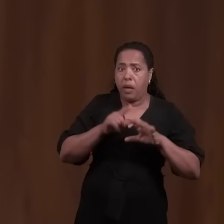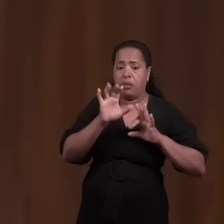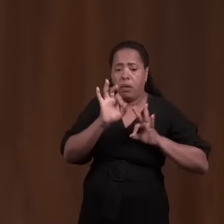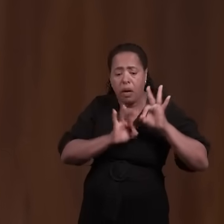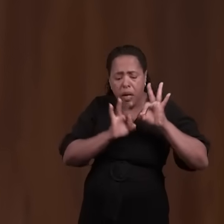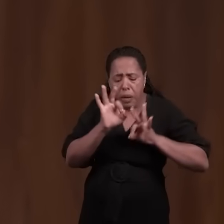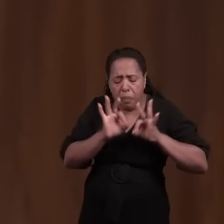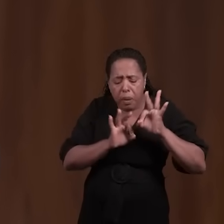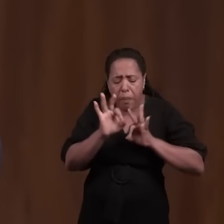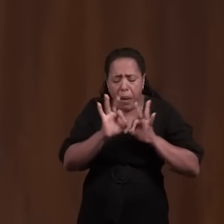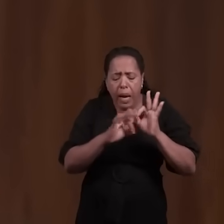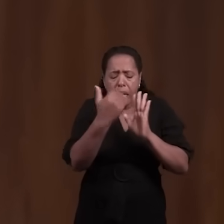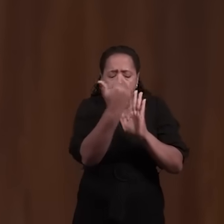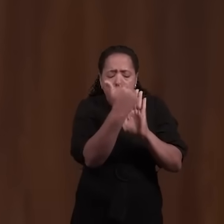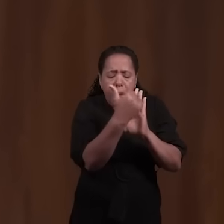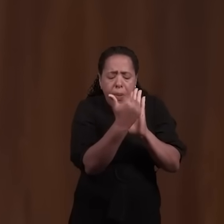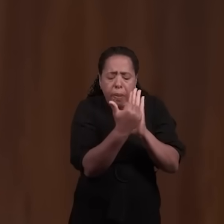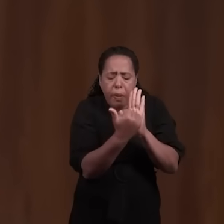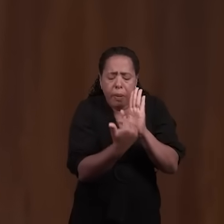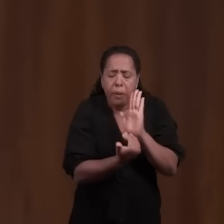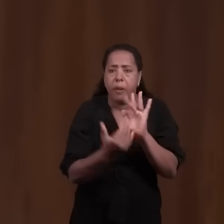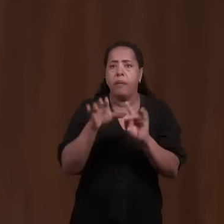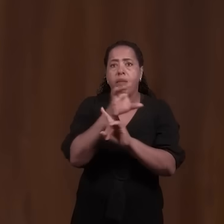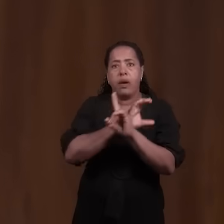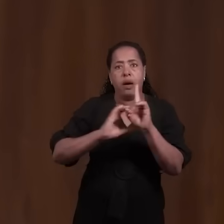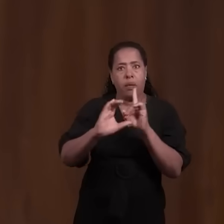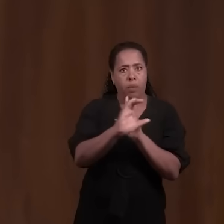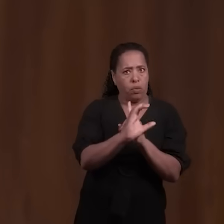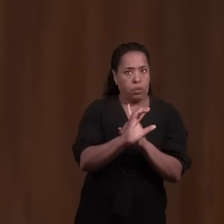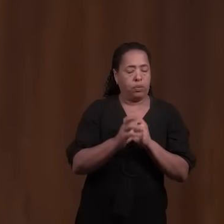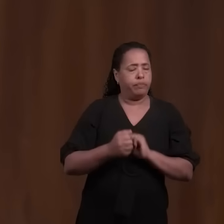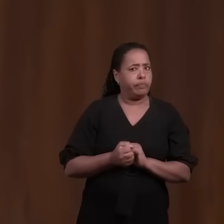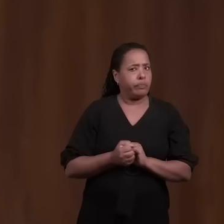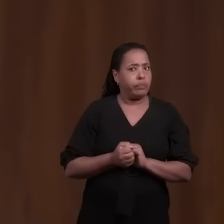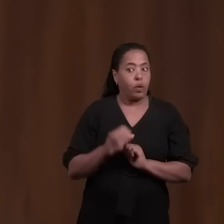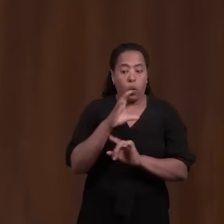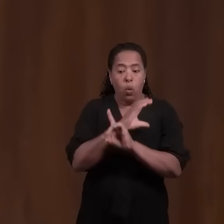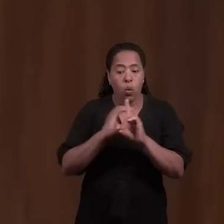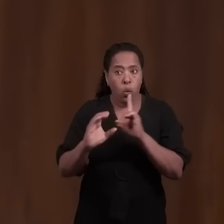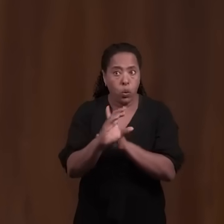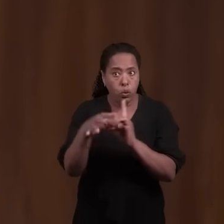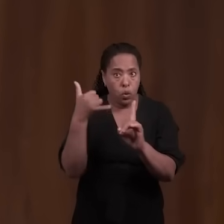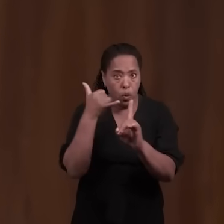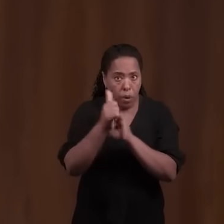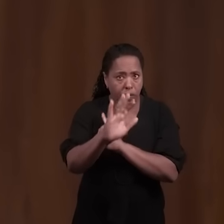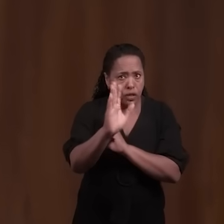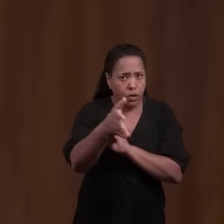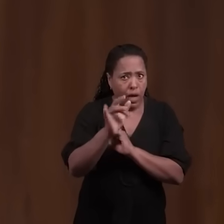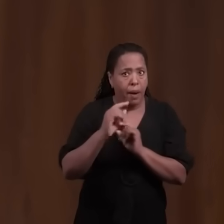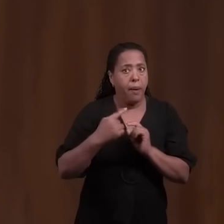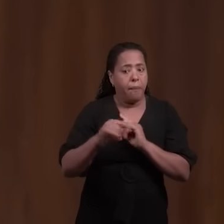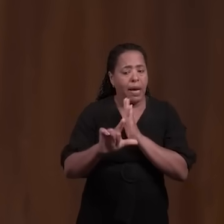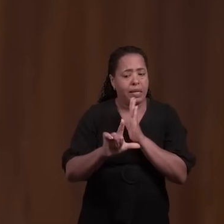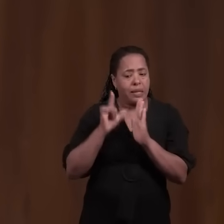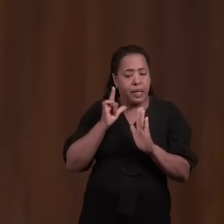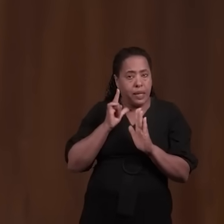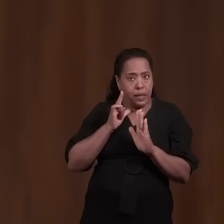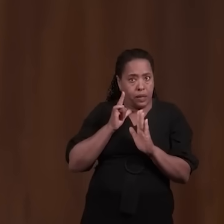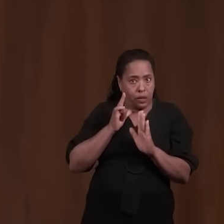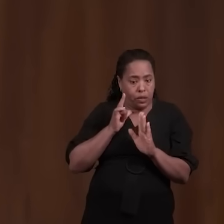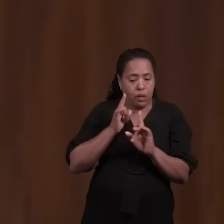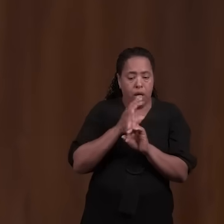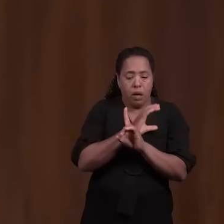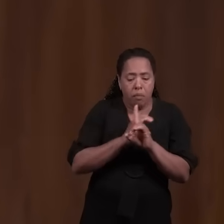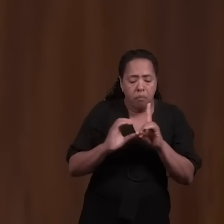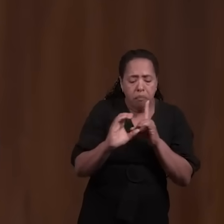você prepara aquela reunião preparatória do culto. O culto já é profético, mas aquela